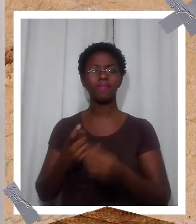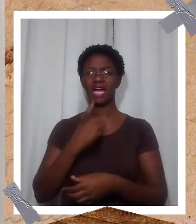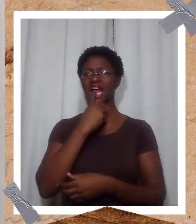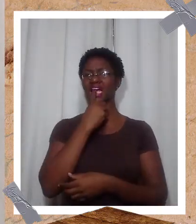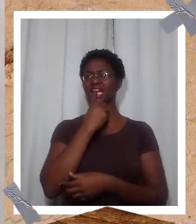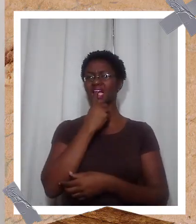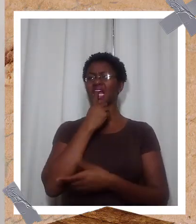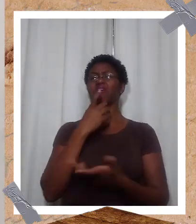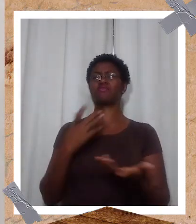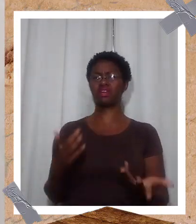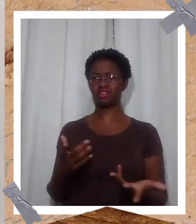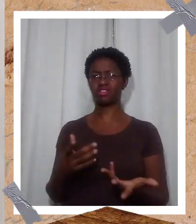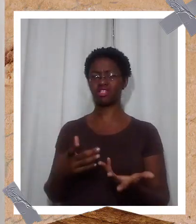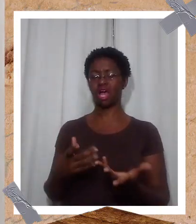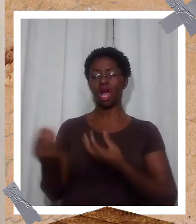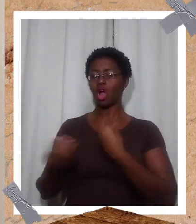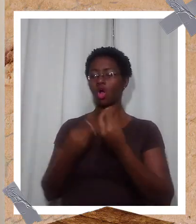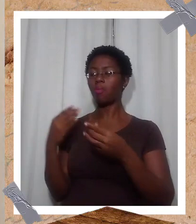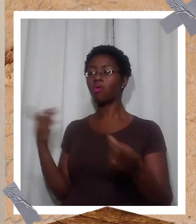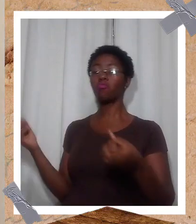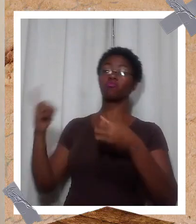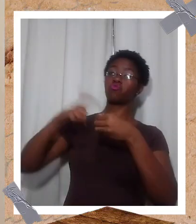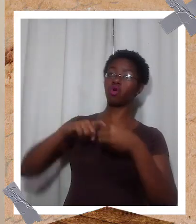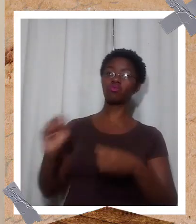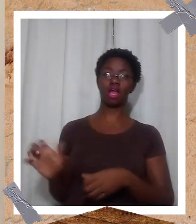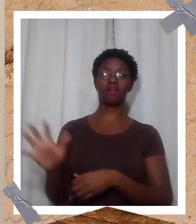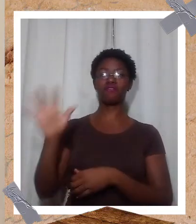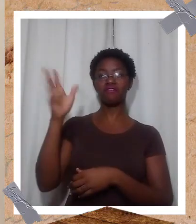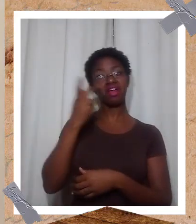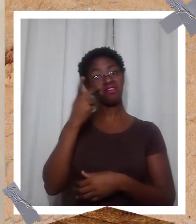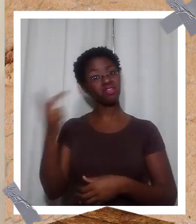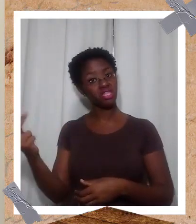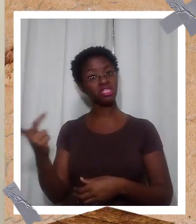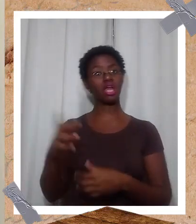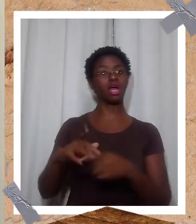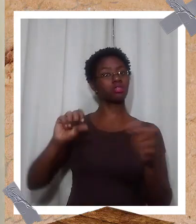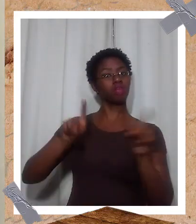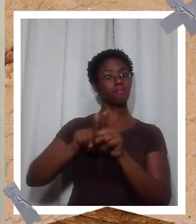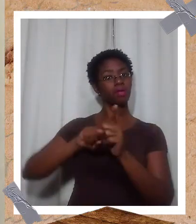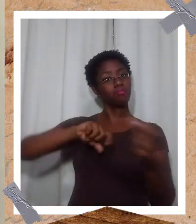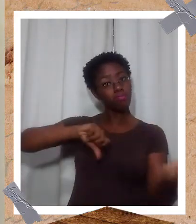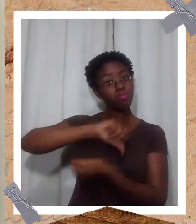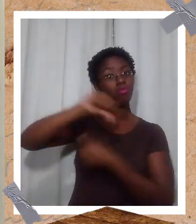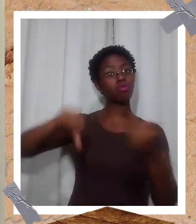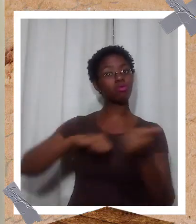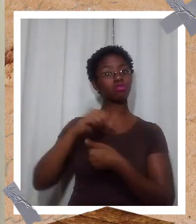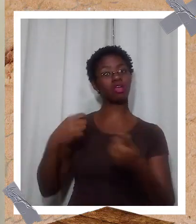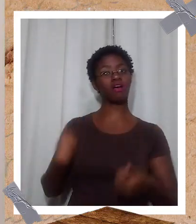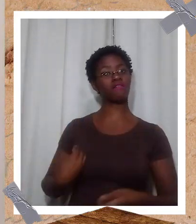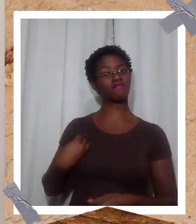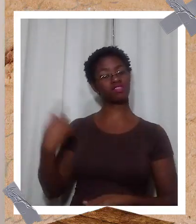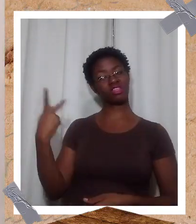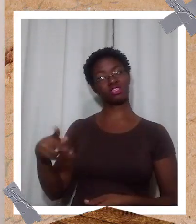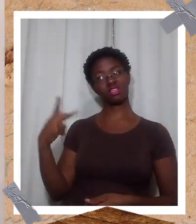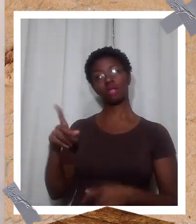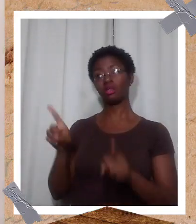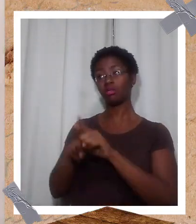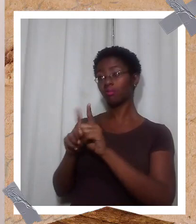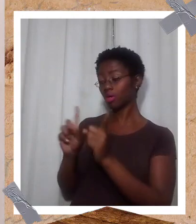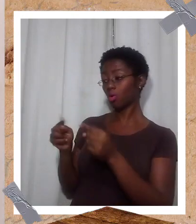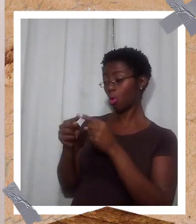para a favela, a questão de toda a mudança da vida dela. Então, isso tudo tem muito a ver com a minha vida.